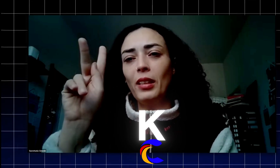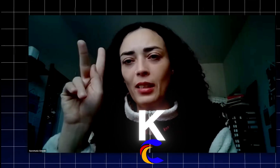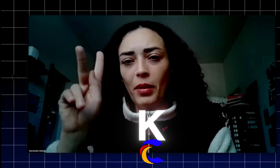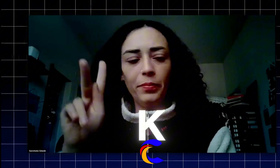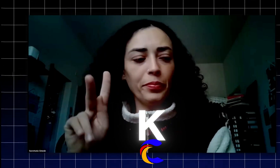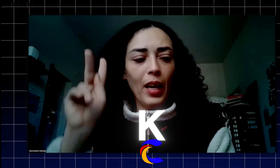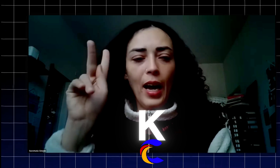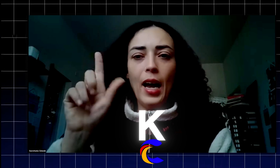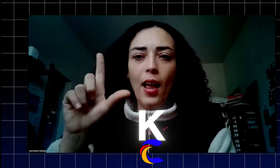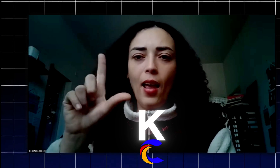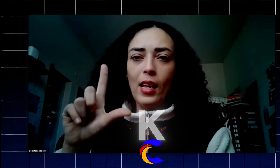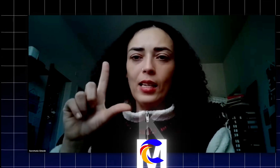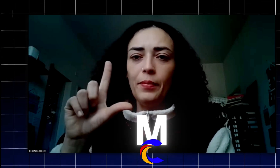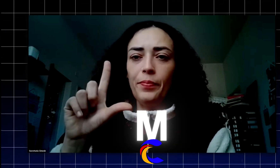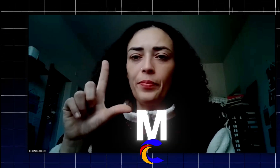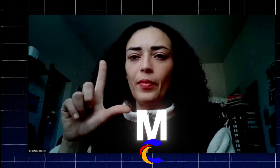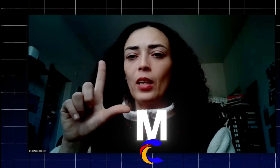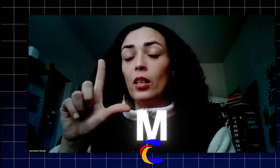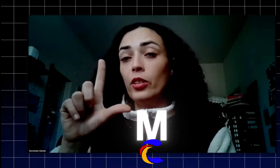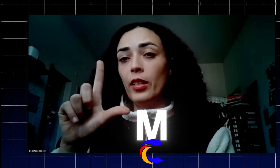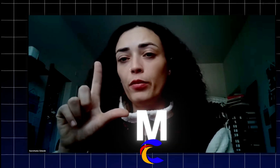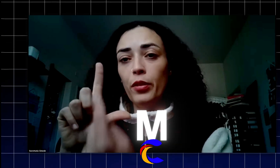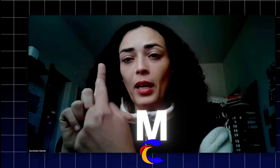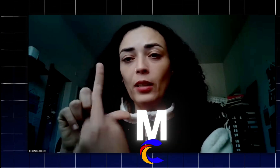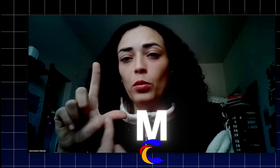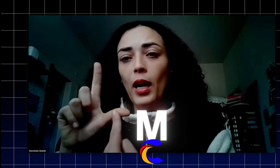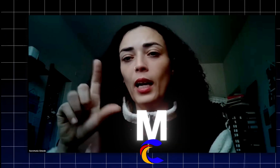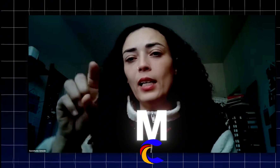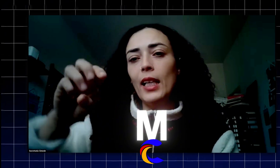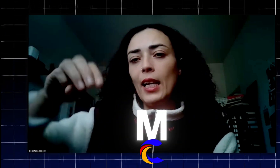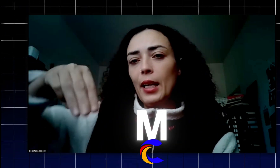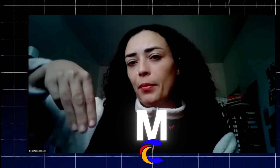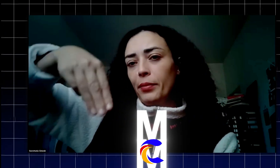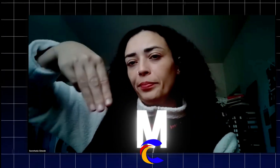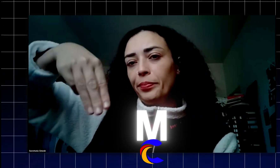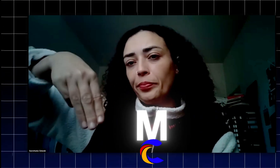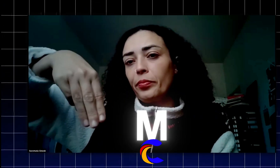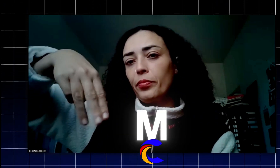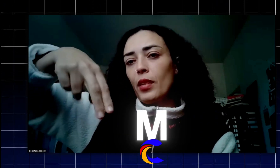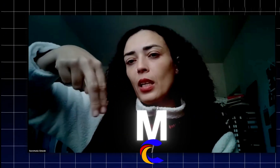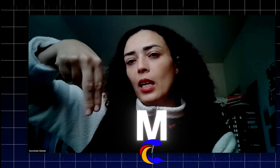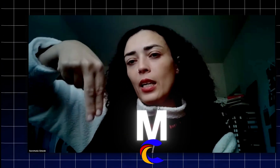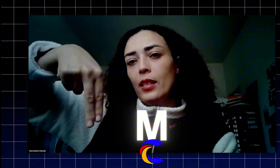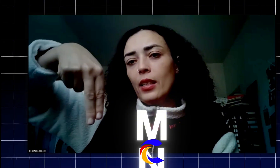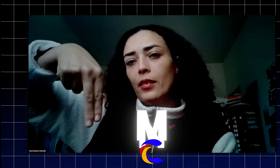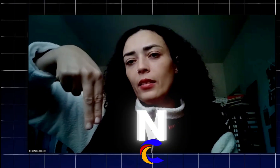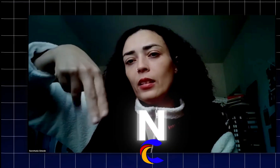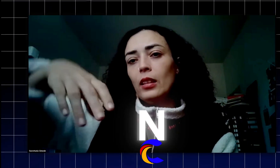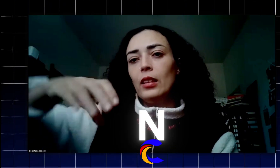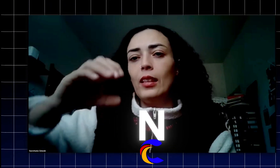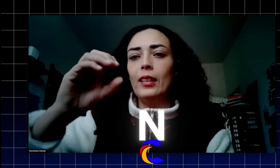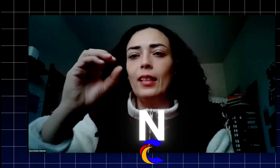K joga para cima. K, L, já tem o formato do L, M,